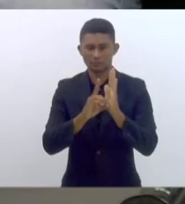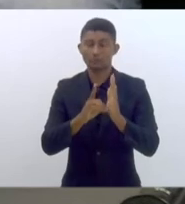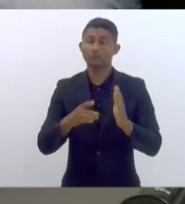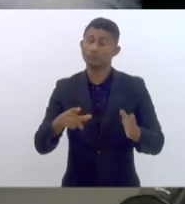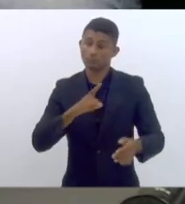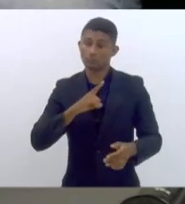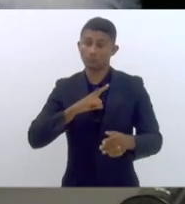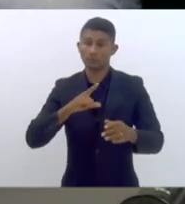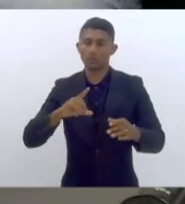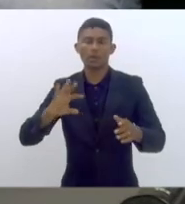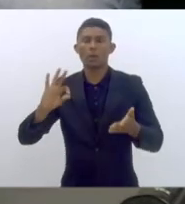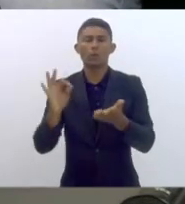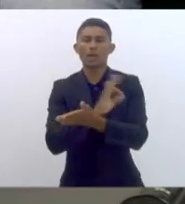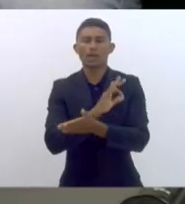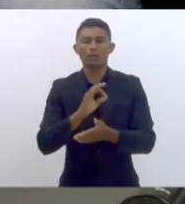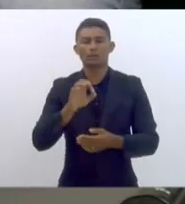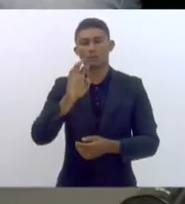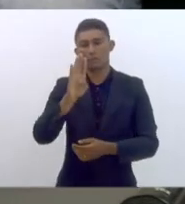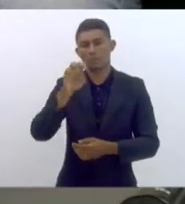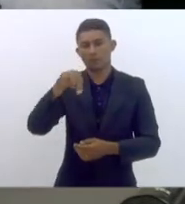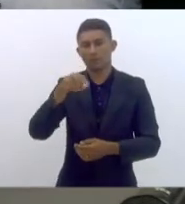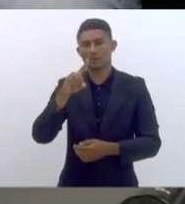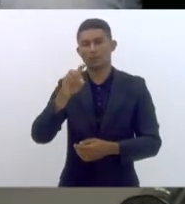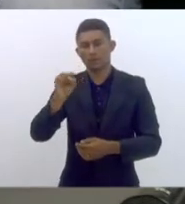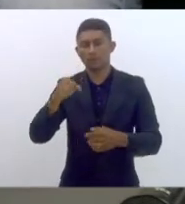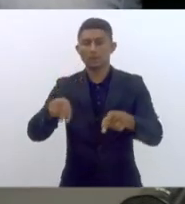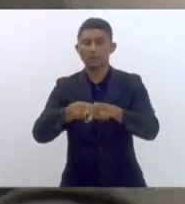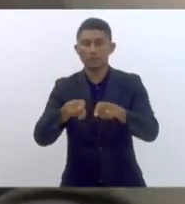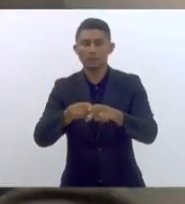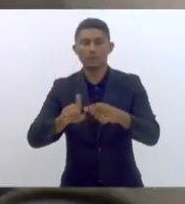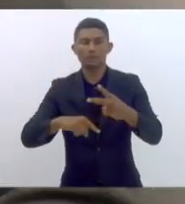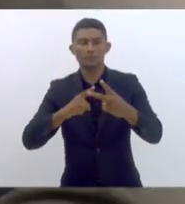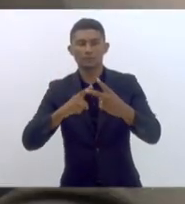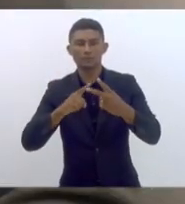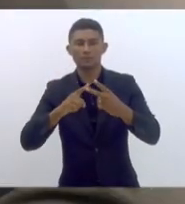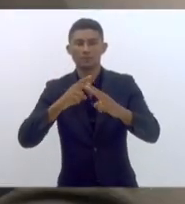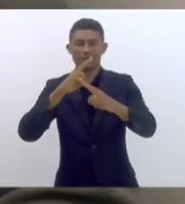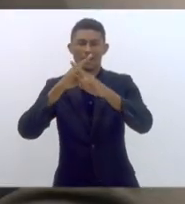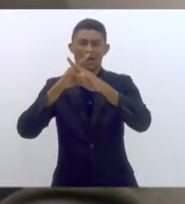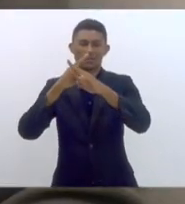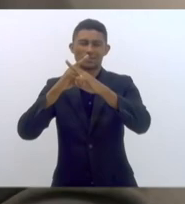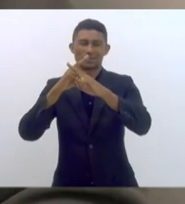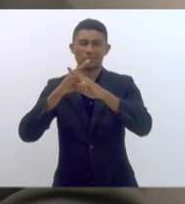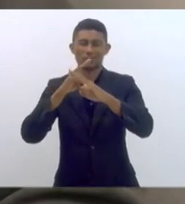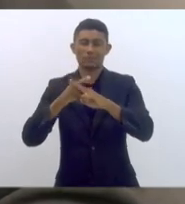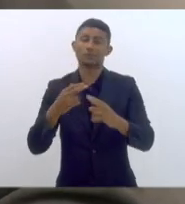da Caixa Econômica que o Estado tinha na época com esses bancos e a União.